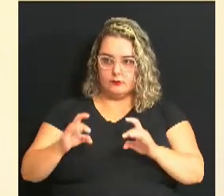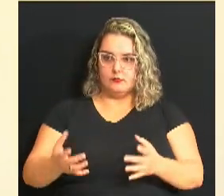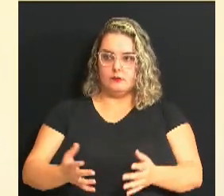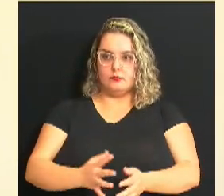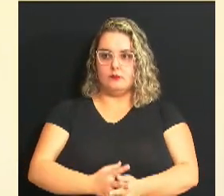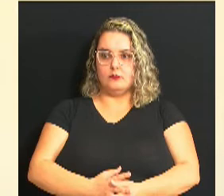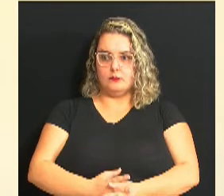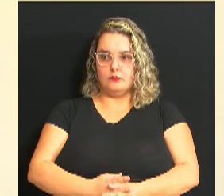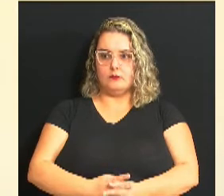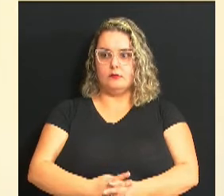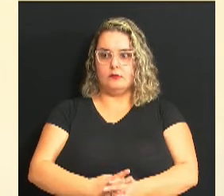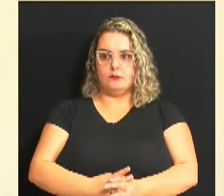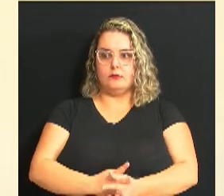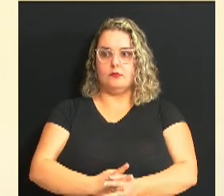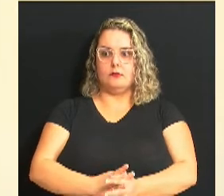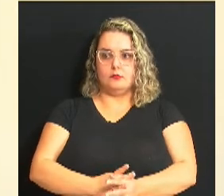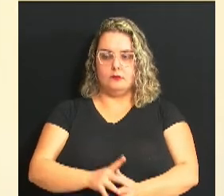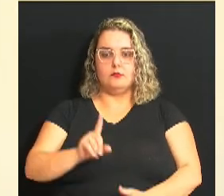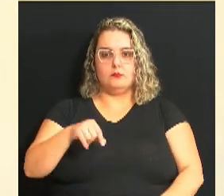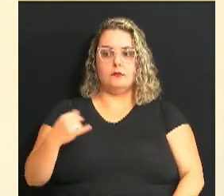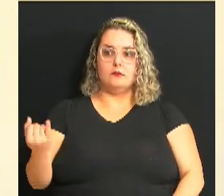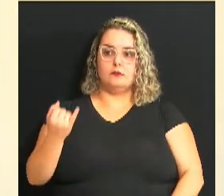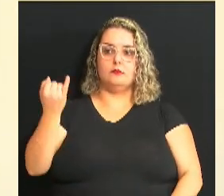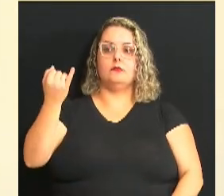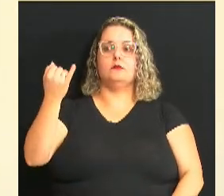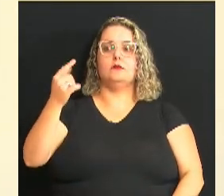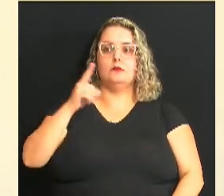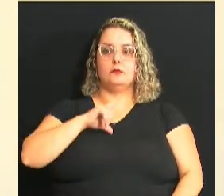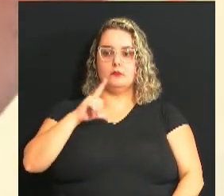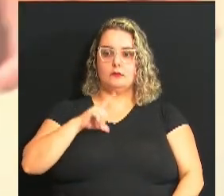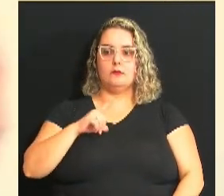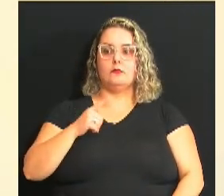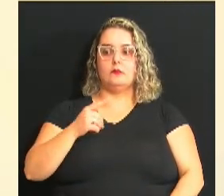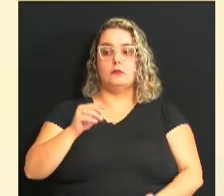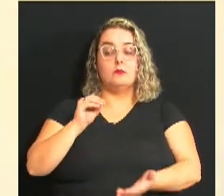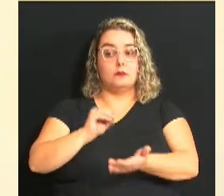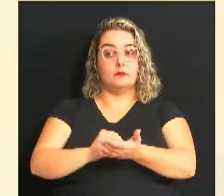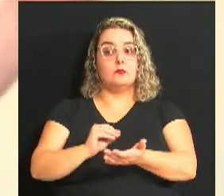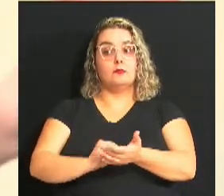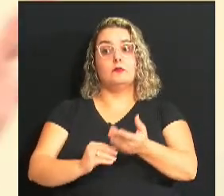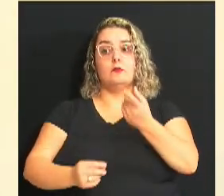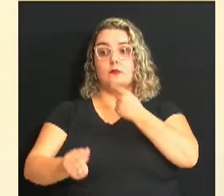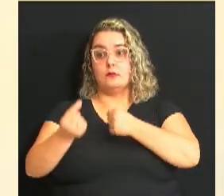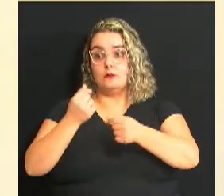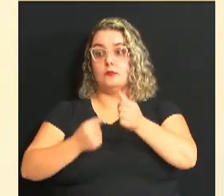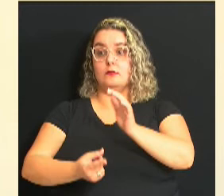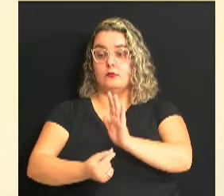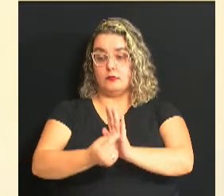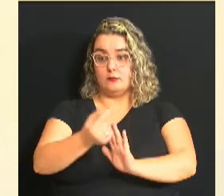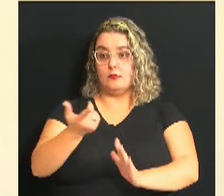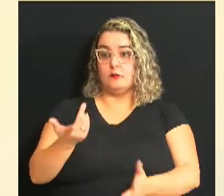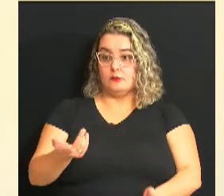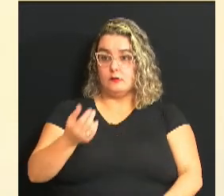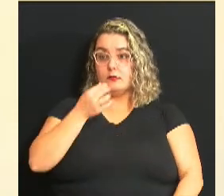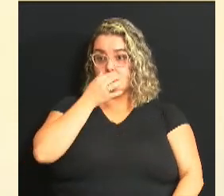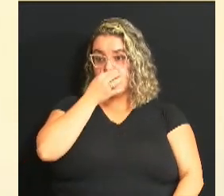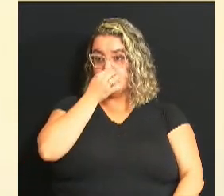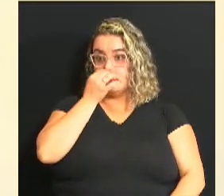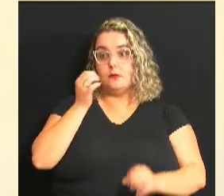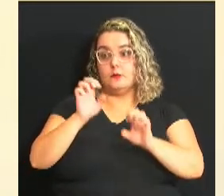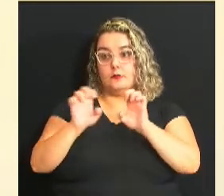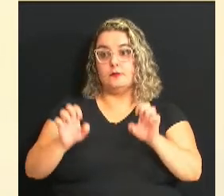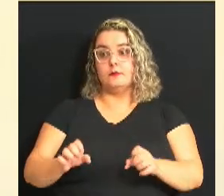e é muito importante, tem uma lacuna tremenda nisso, né? Se é para falar de orçamentos e de estrutura, que a